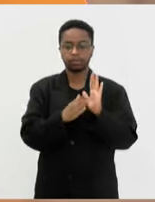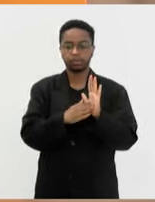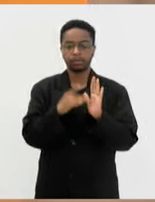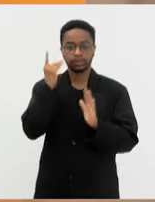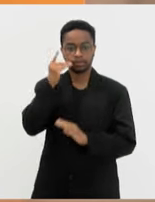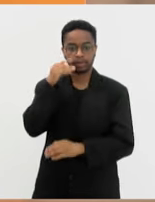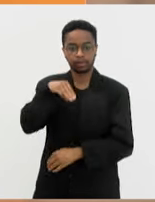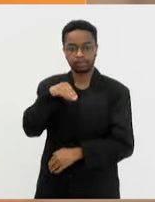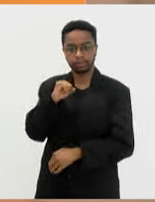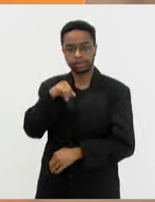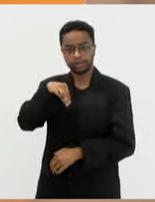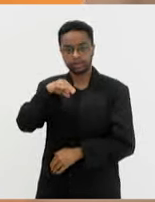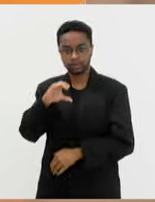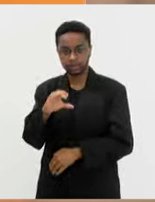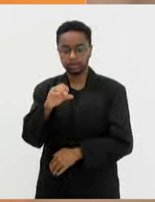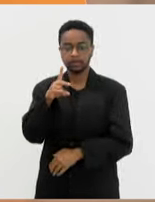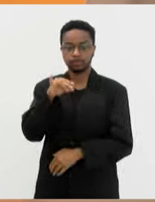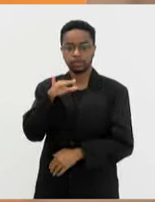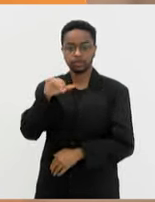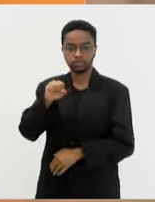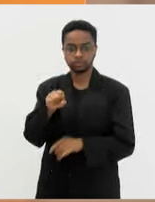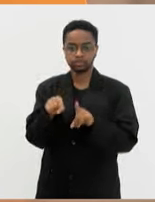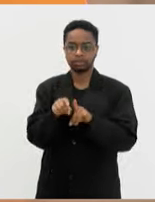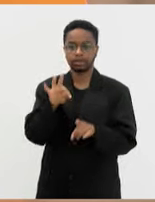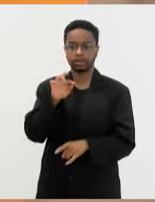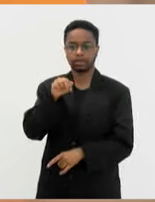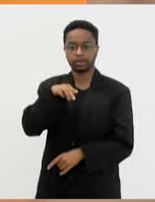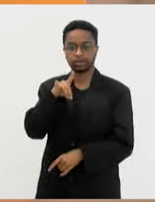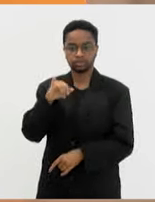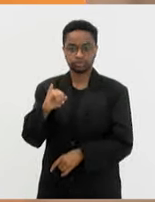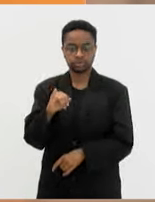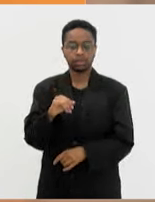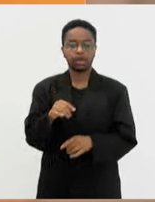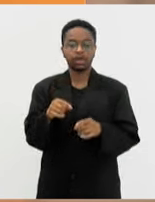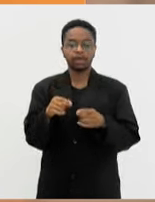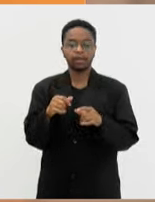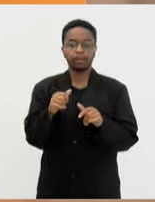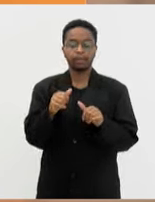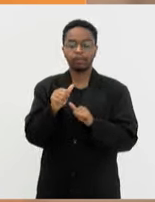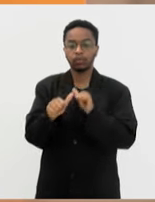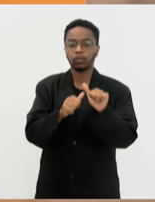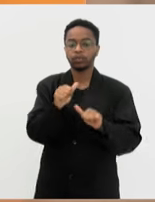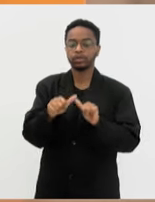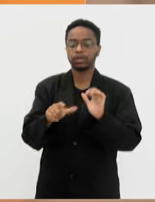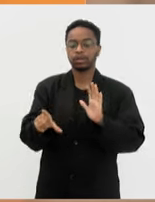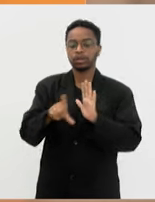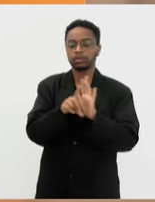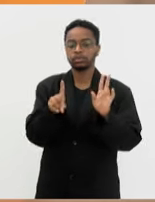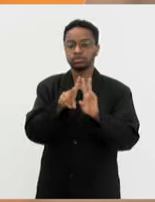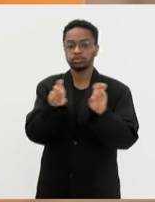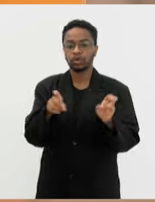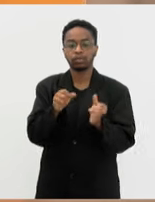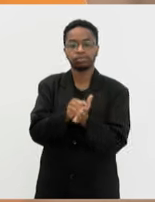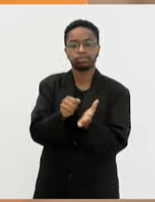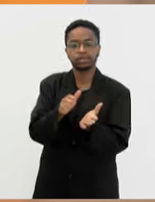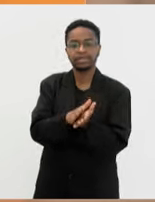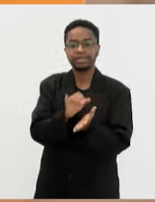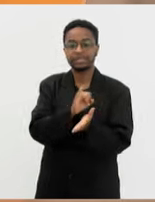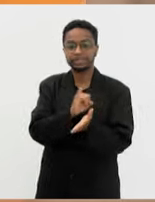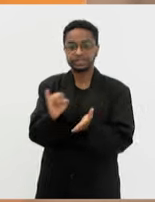Carlos Minck, Vinícius Cozzolino e Tandy Vieira, que atualiza a lei sobre penalidades para os casos de